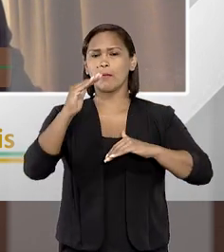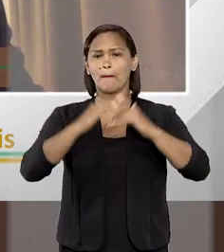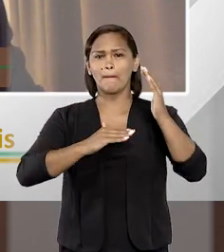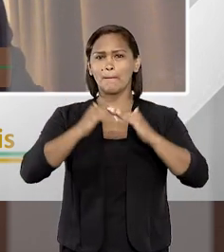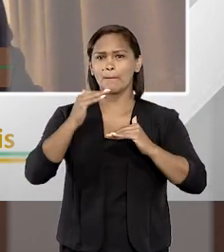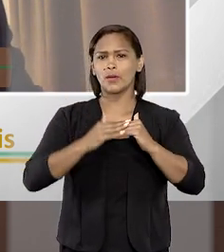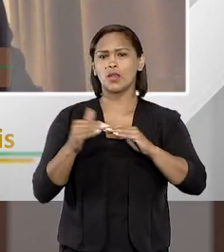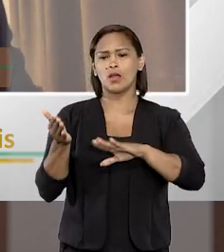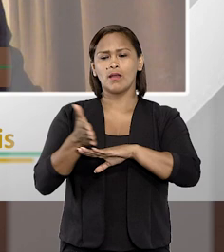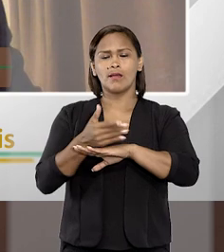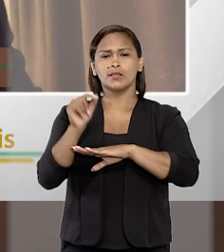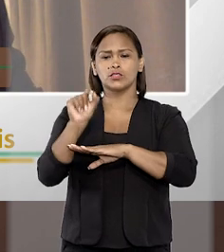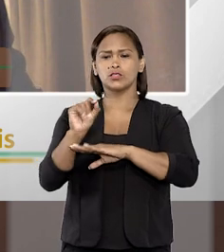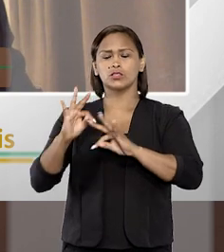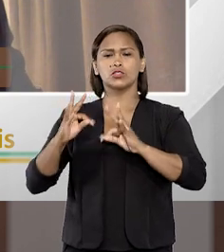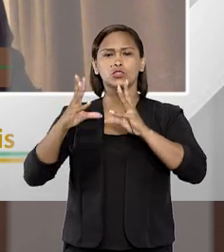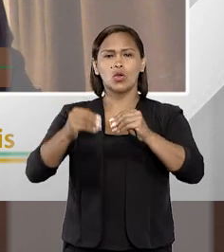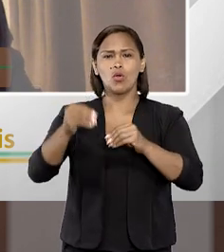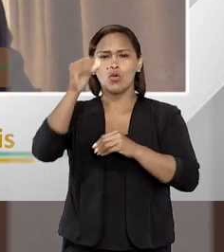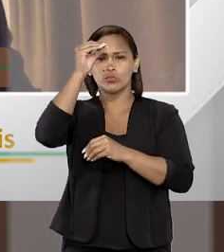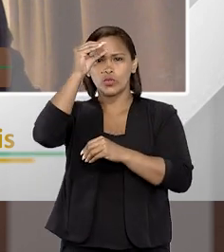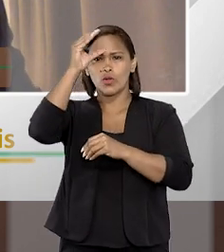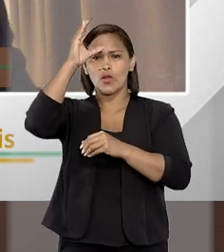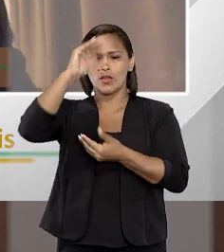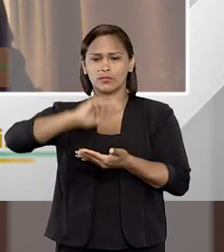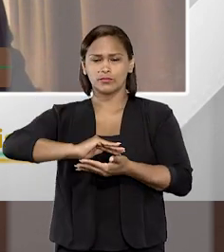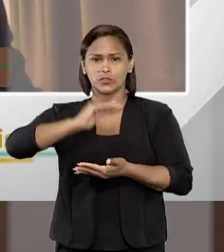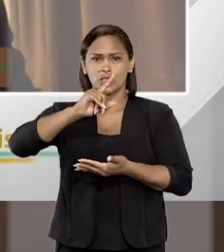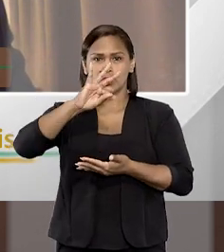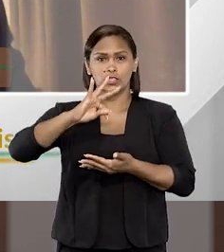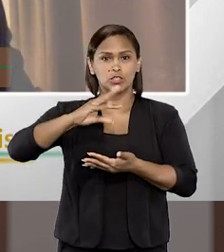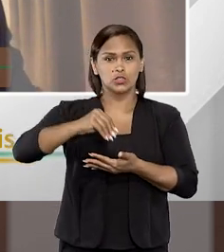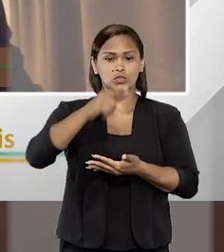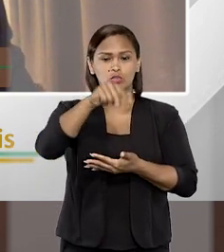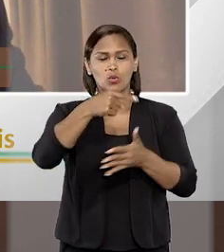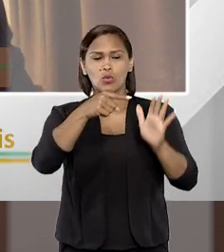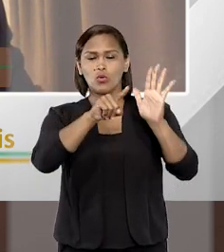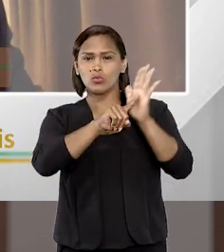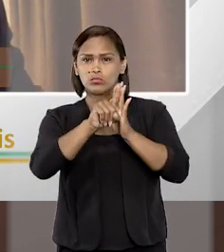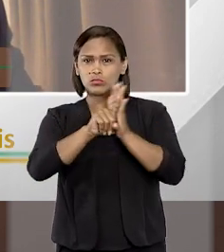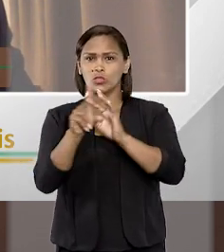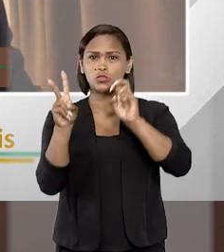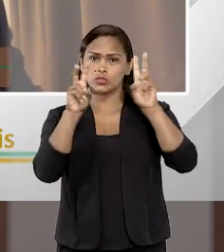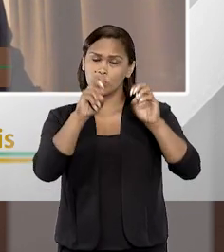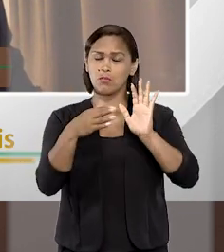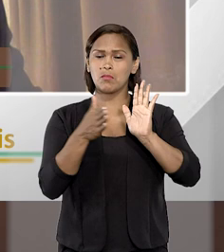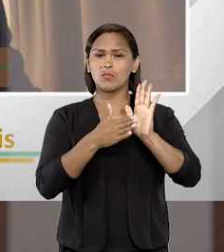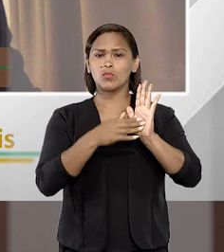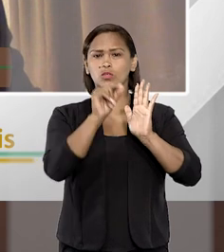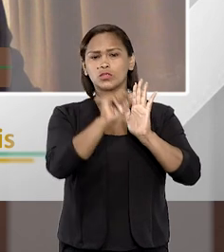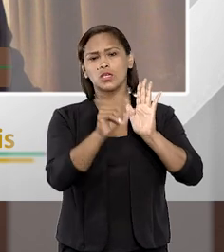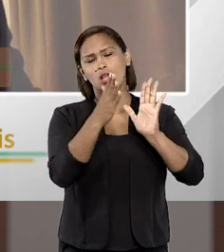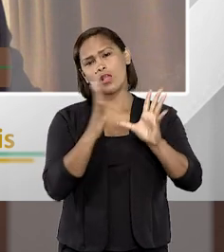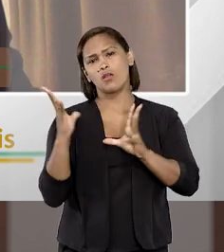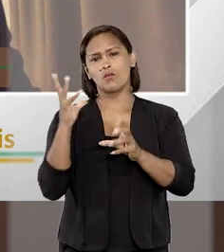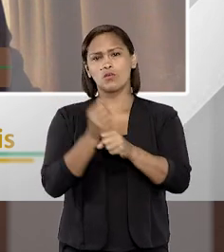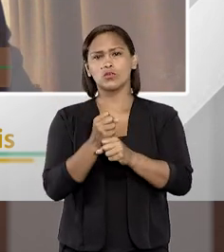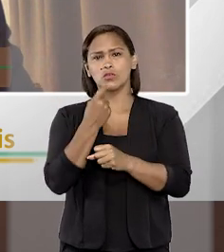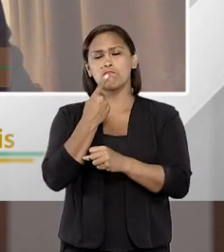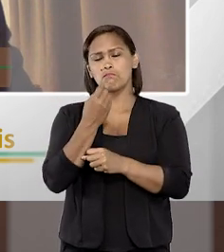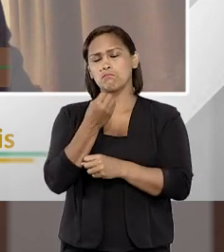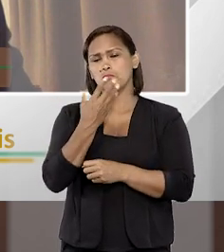prática todo o conhecimento acumulado sobre a questão é nos proporciona conclusões interessantes